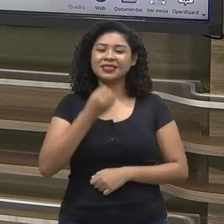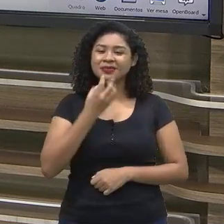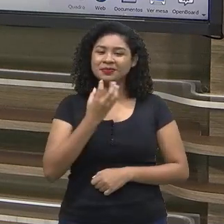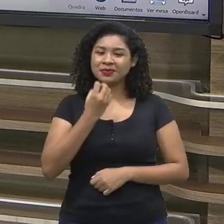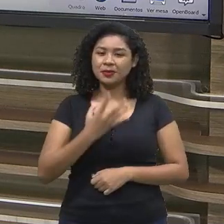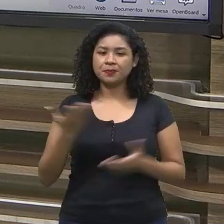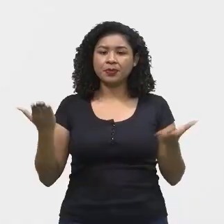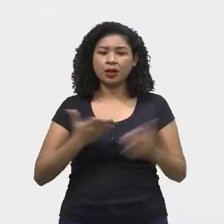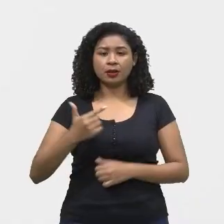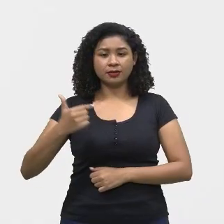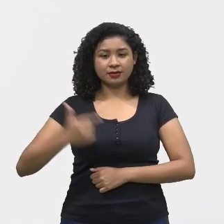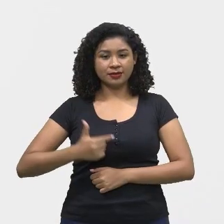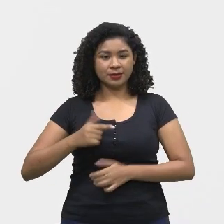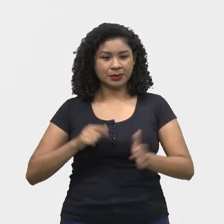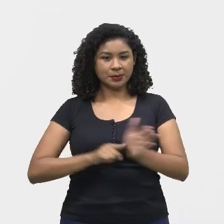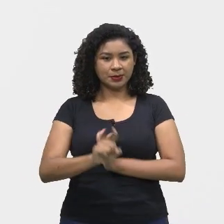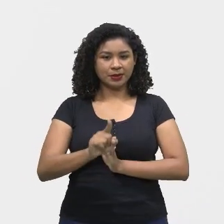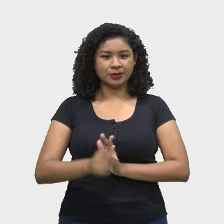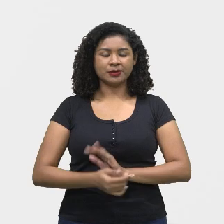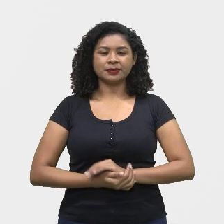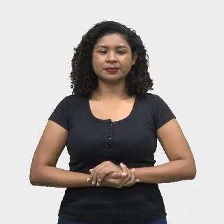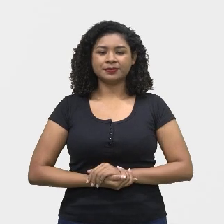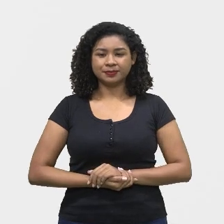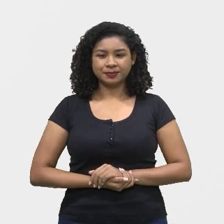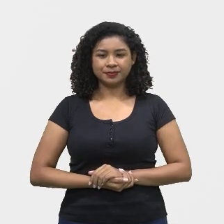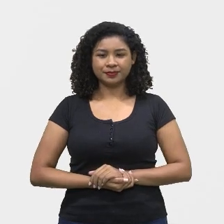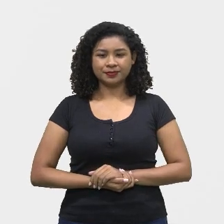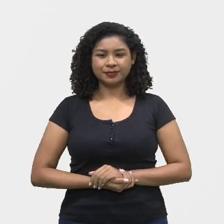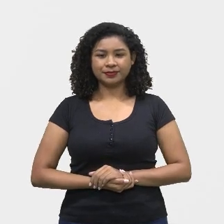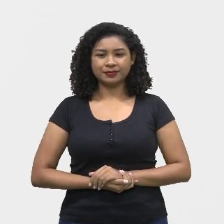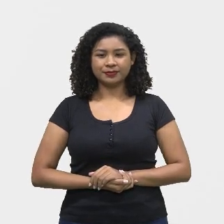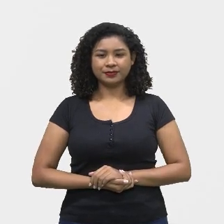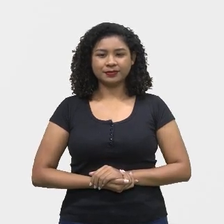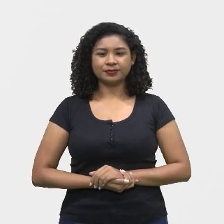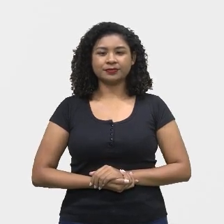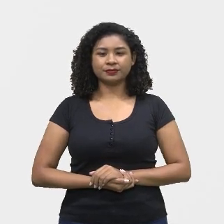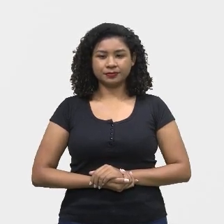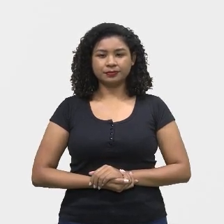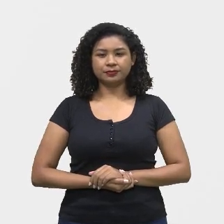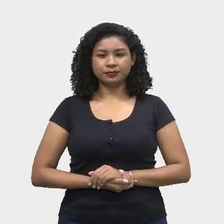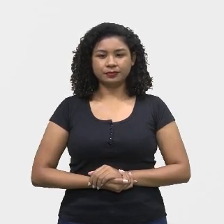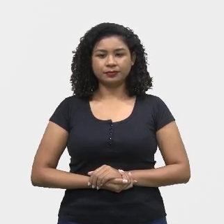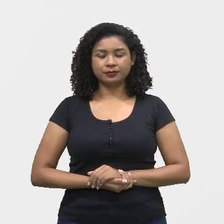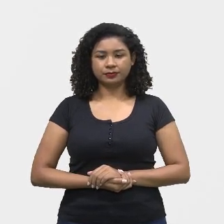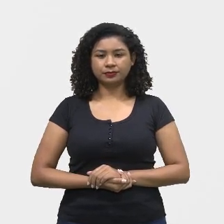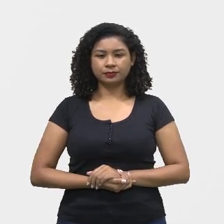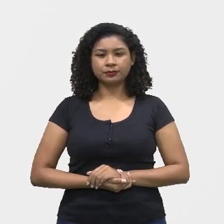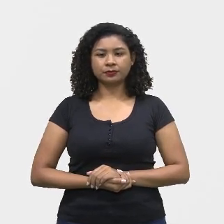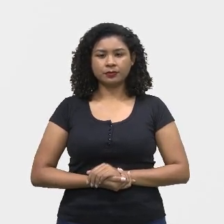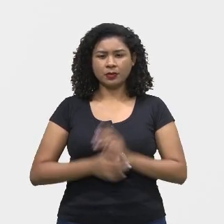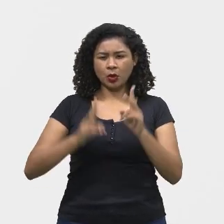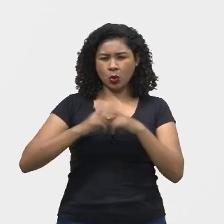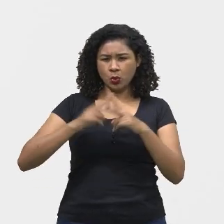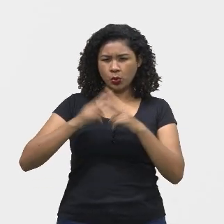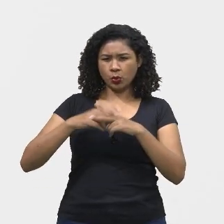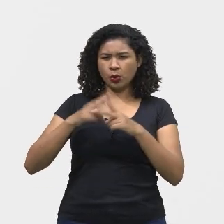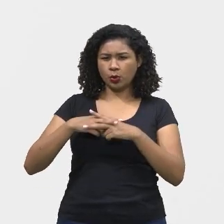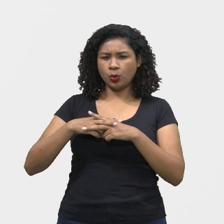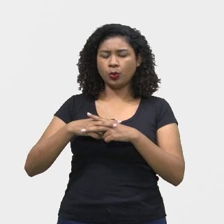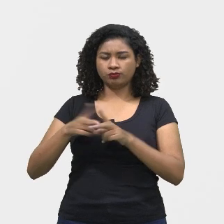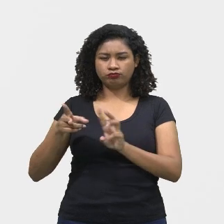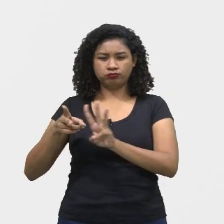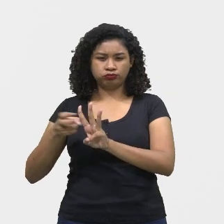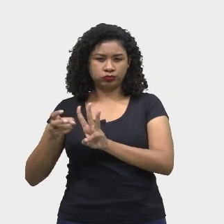agora vamos para a nossa segunda questão. As competições de luta indígena são a